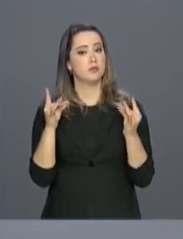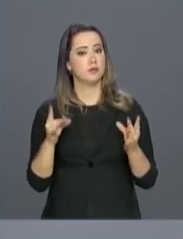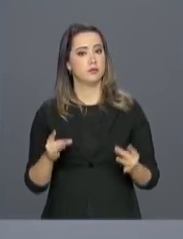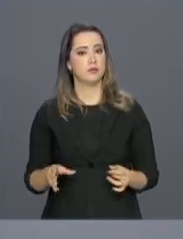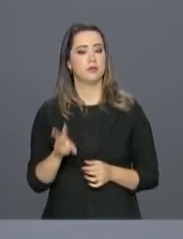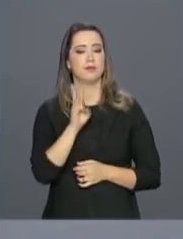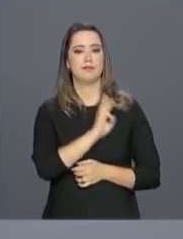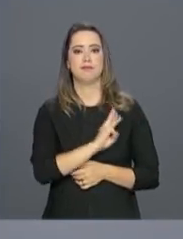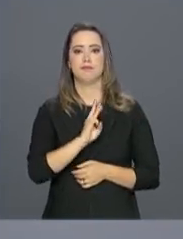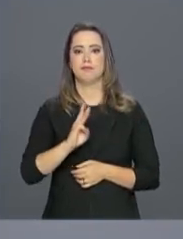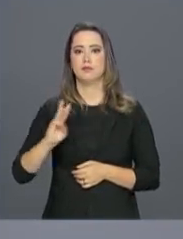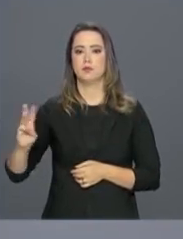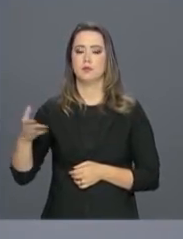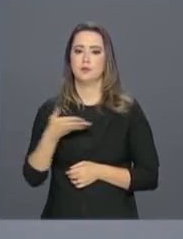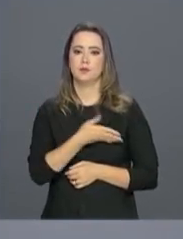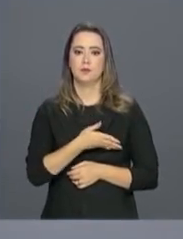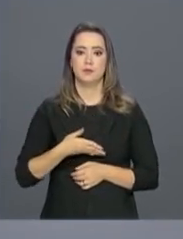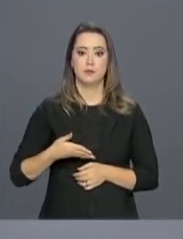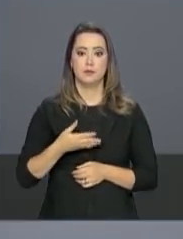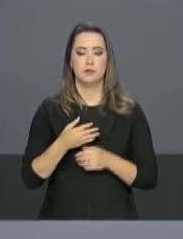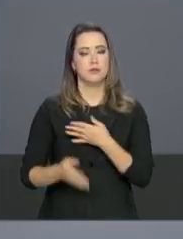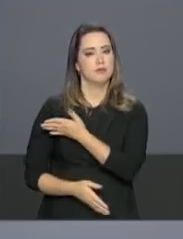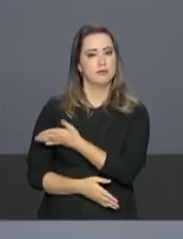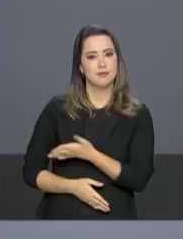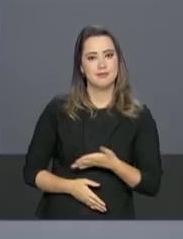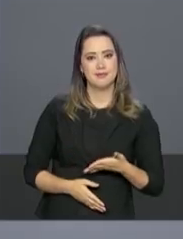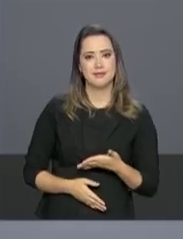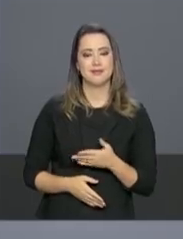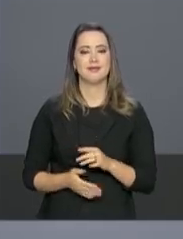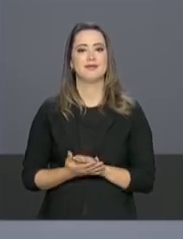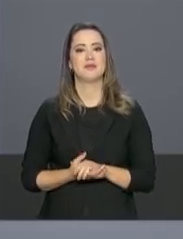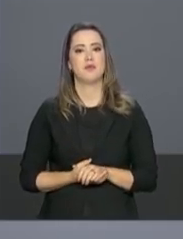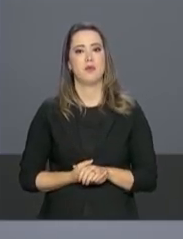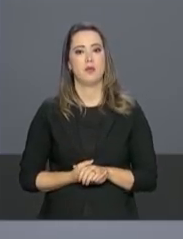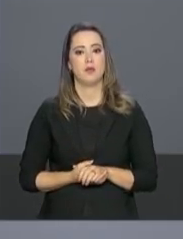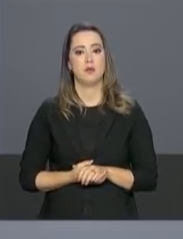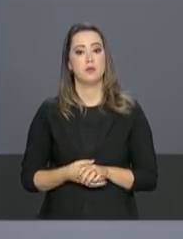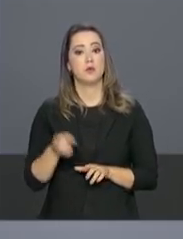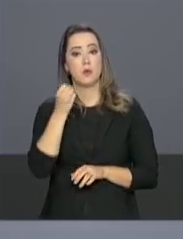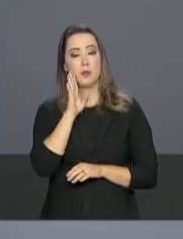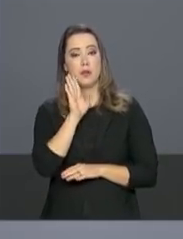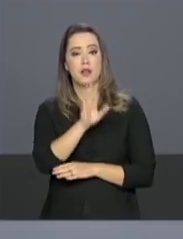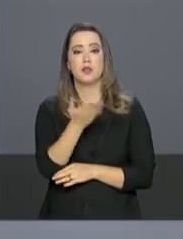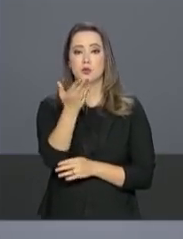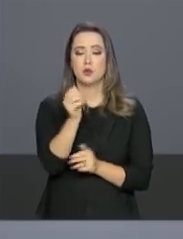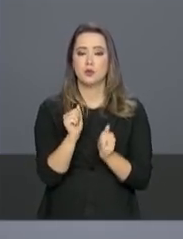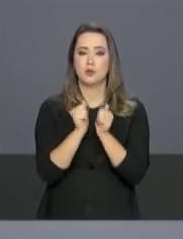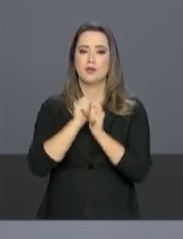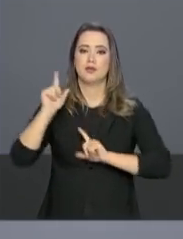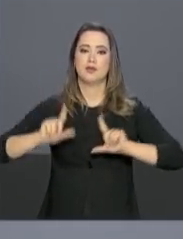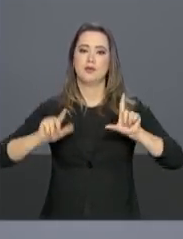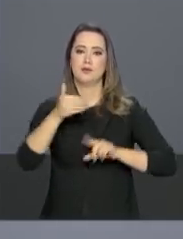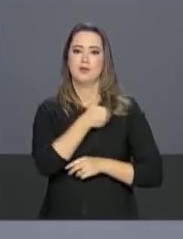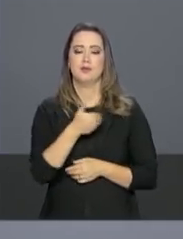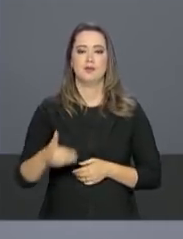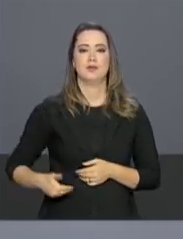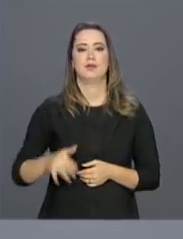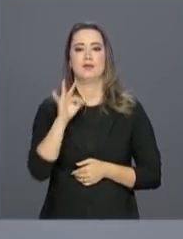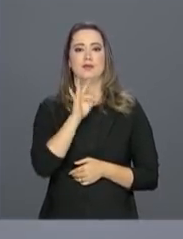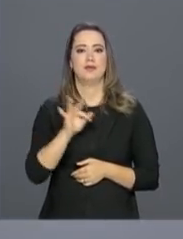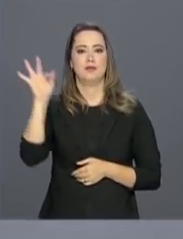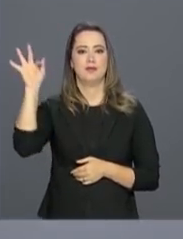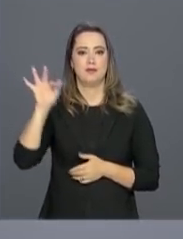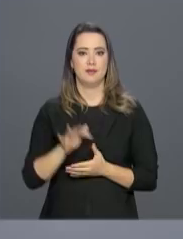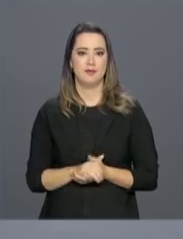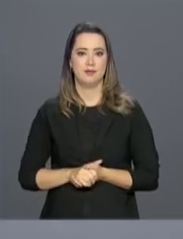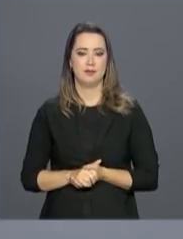e toda a nossa programação ao vivo está na página da nbr na internet uma boa tarde pra você continue com a gente aqui na nbr a tv